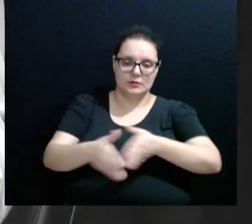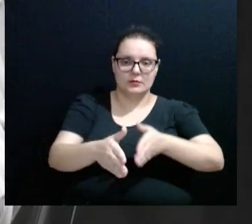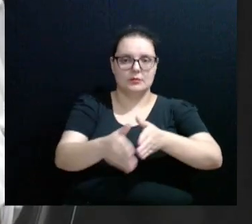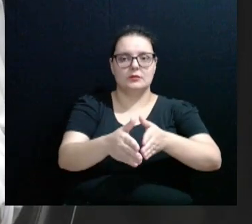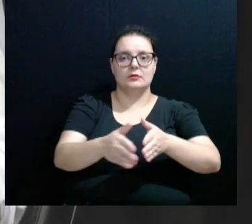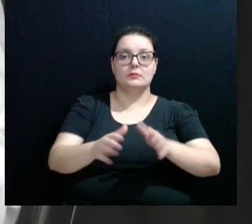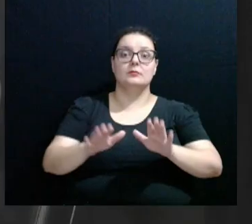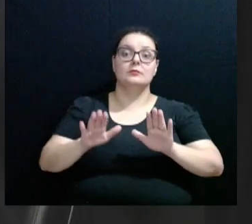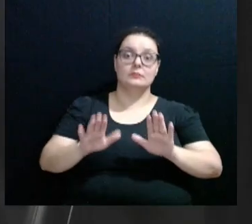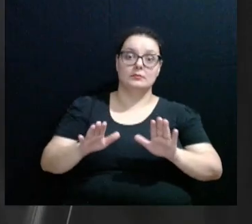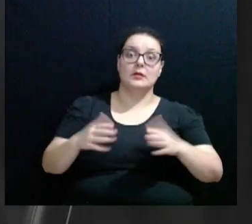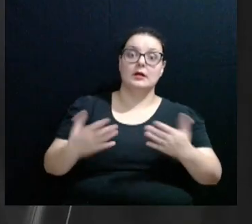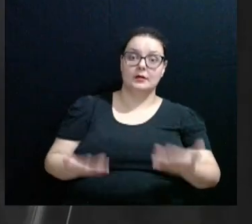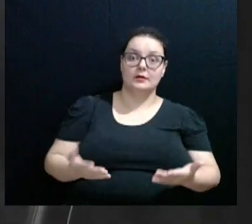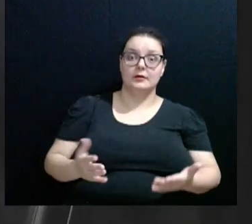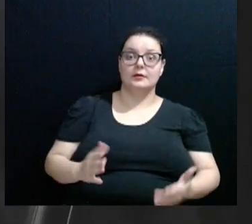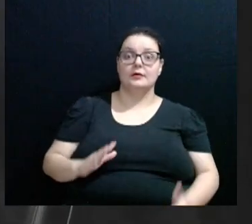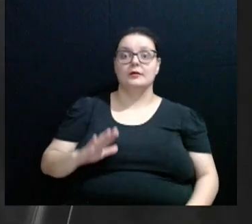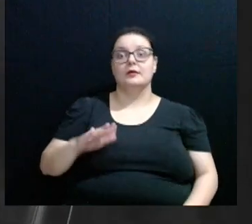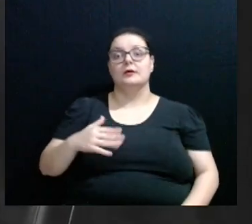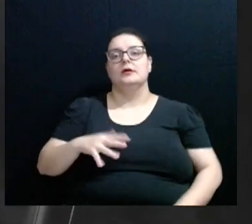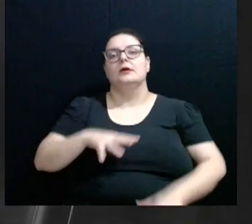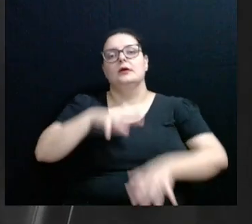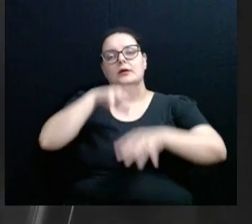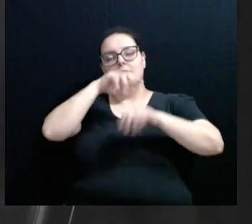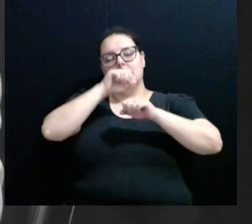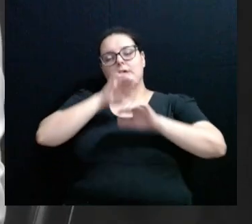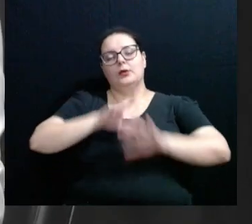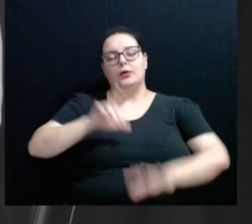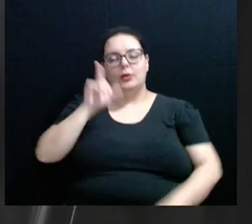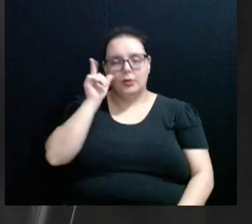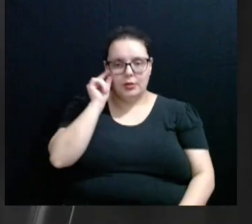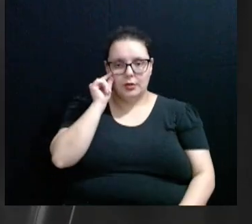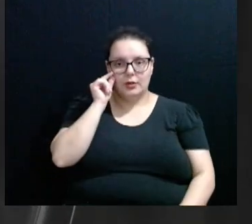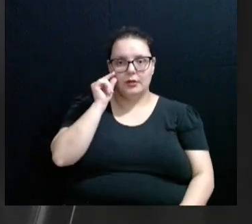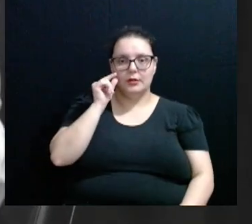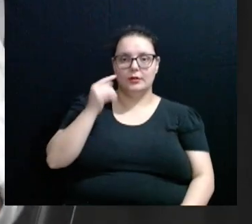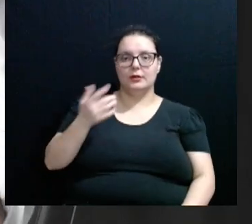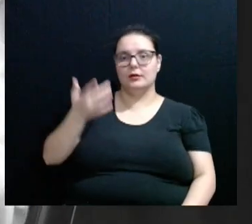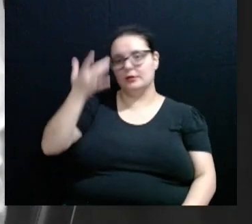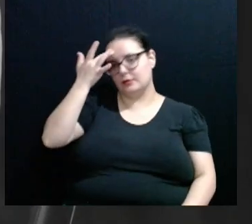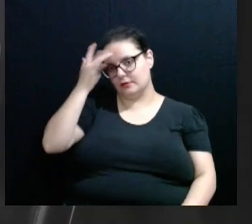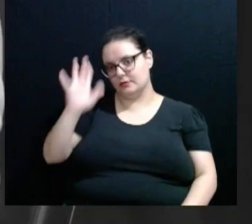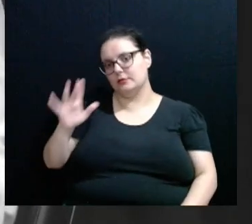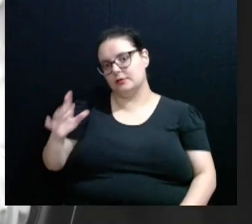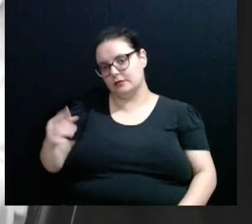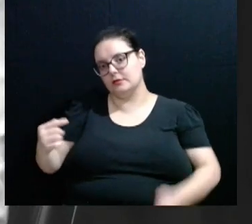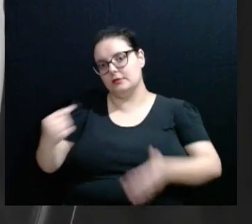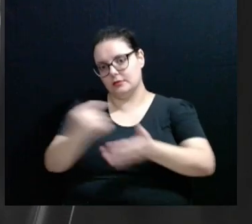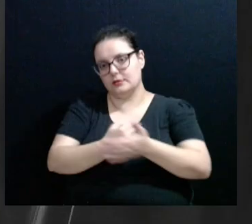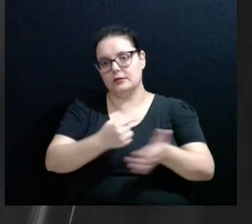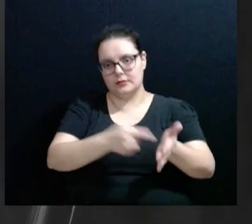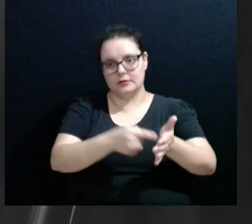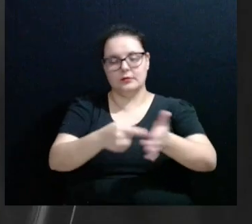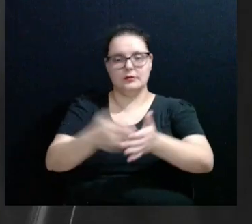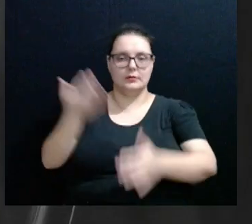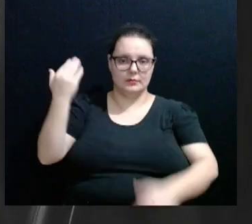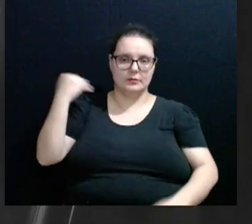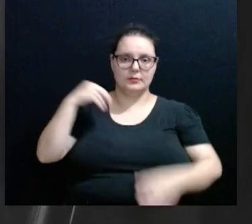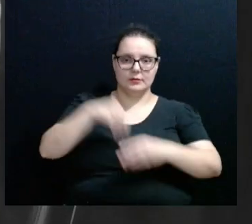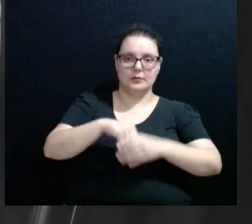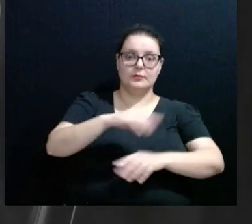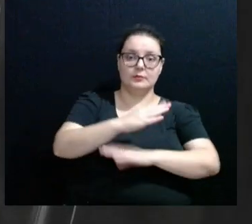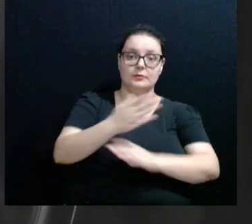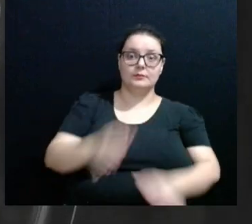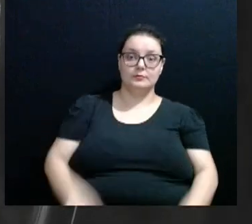Mas aí, a hora que eu falo assim, vou respirar, não sei se você vai perguntar sobre as denúncias que tinham aqui dentro da Câmara.